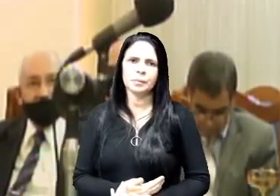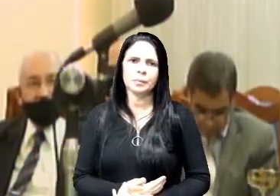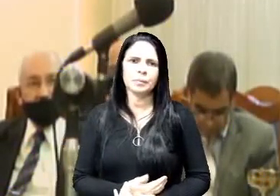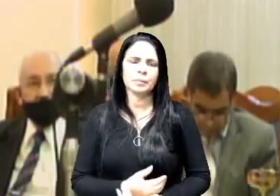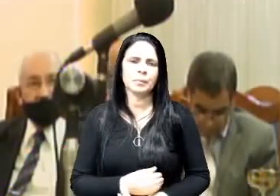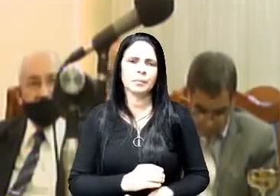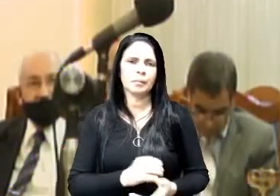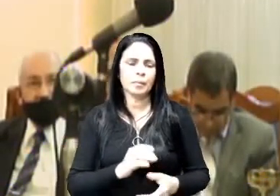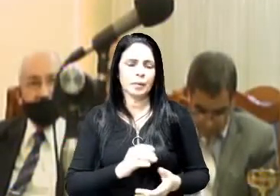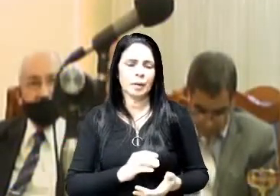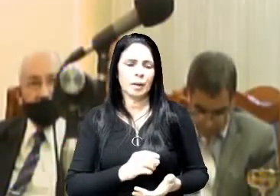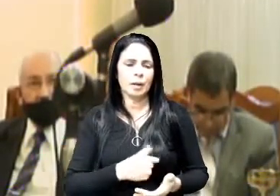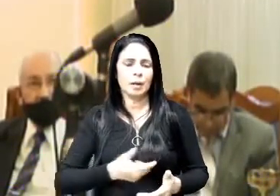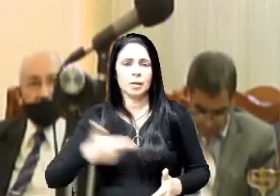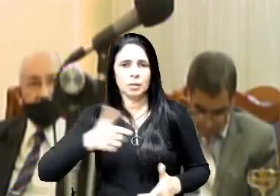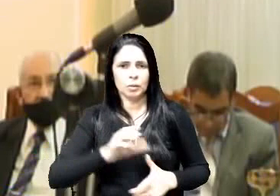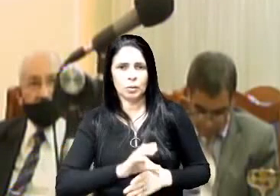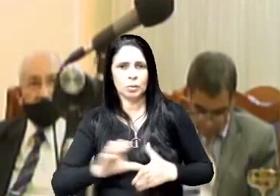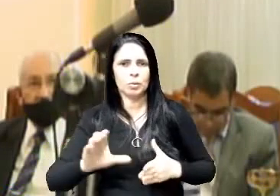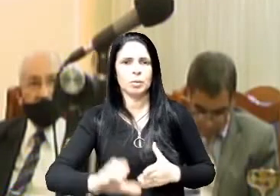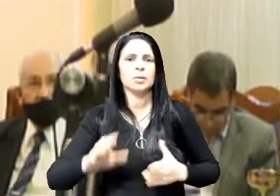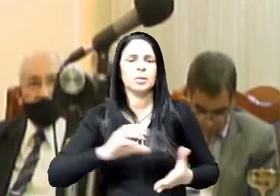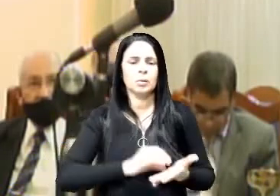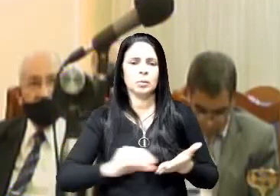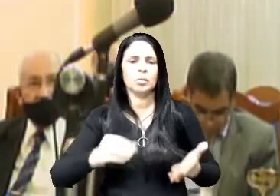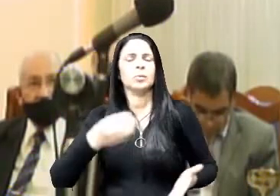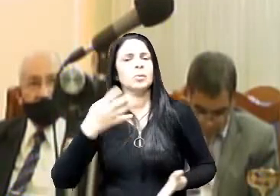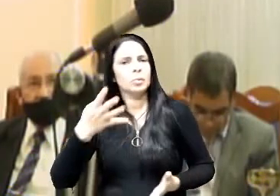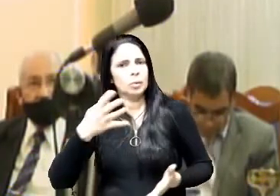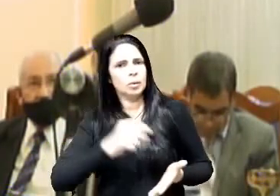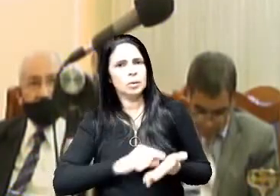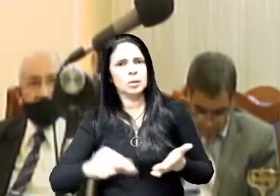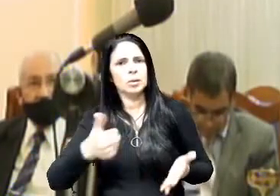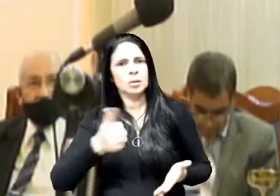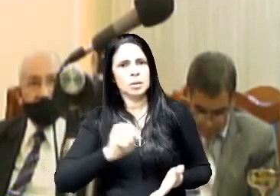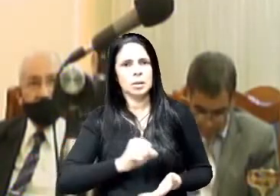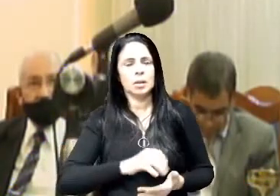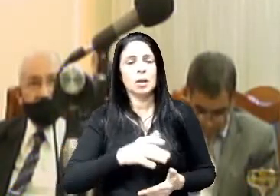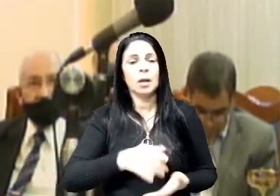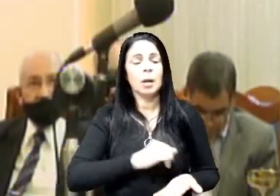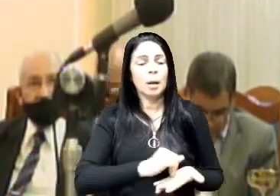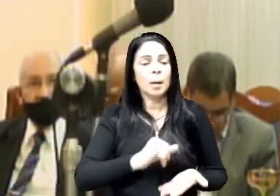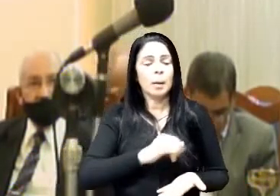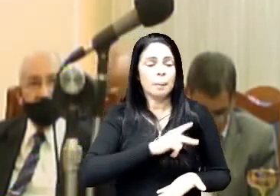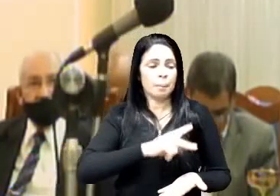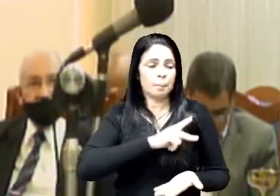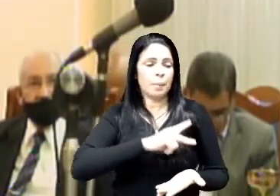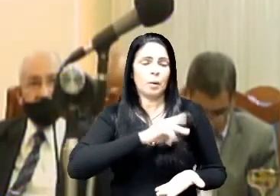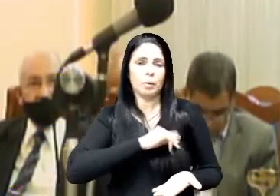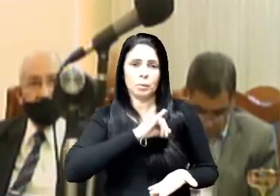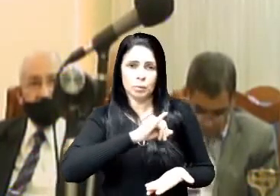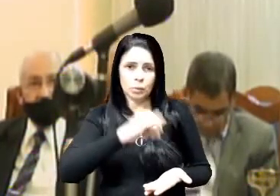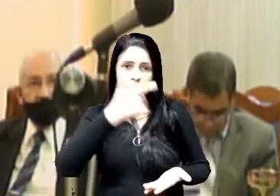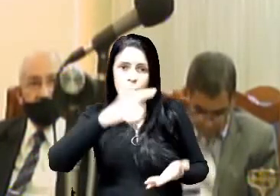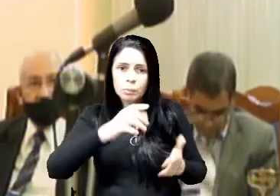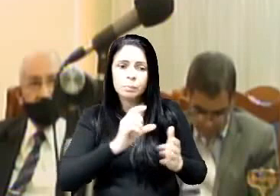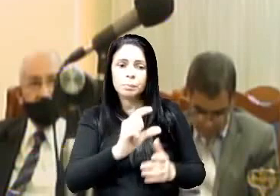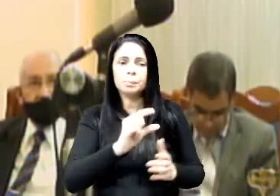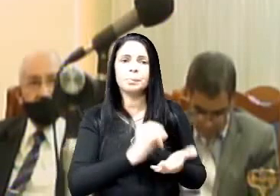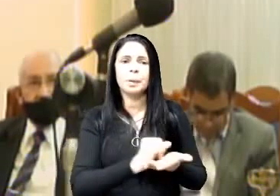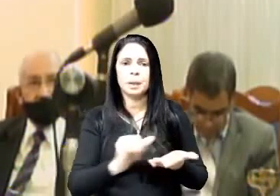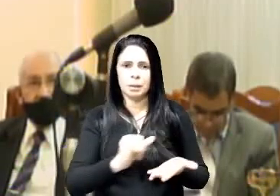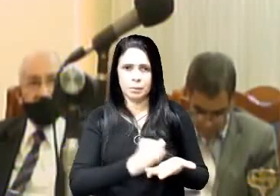2 Coríntios 4, 17. Paulo dá outra palavra aí para ajudar quem passa provação, tribulação. Isso porque a nossa,